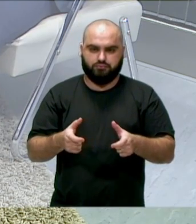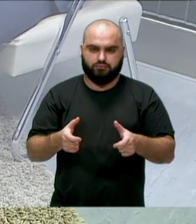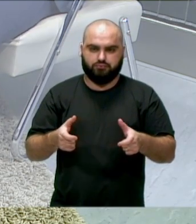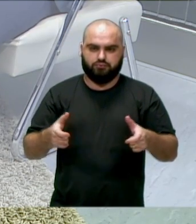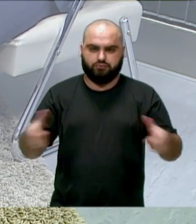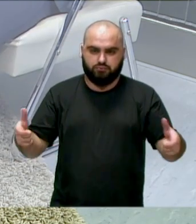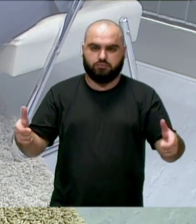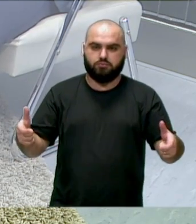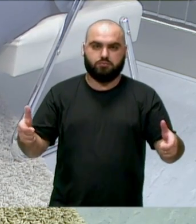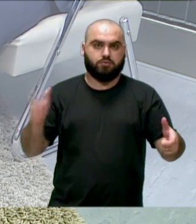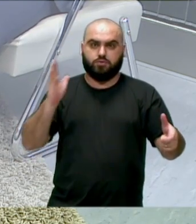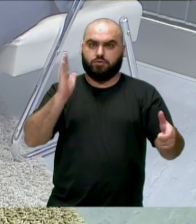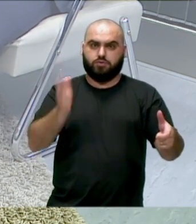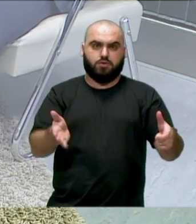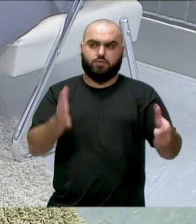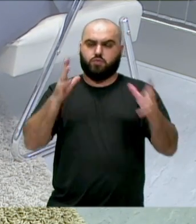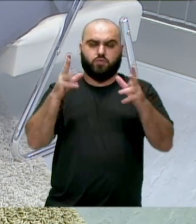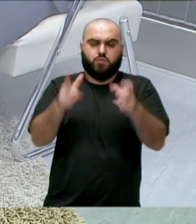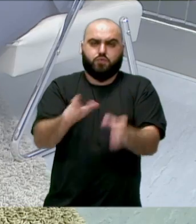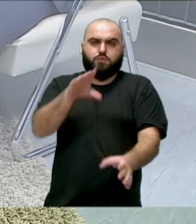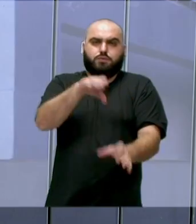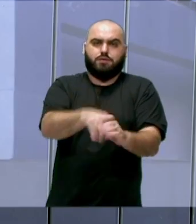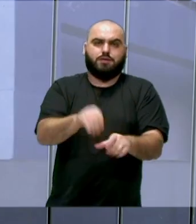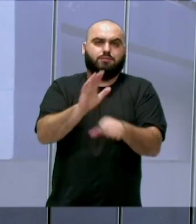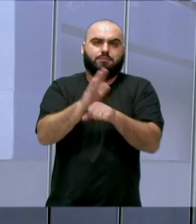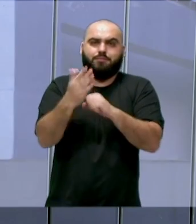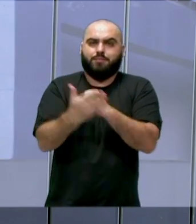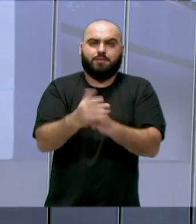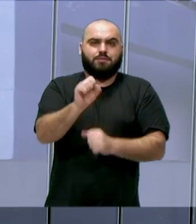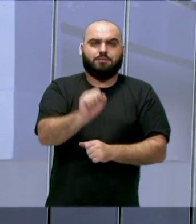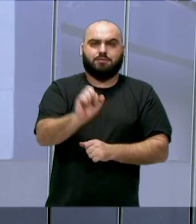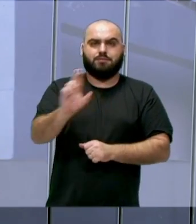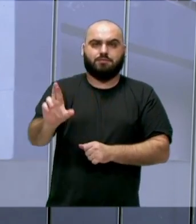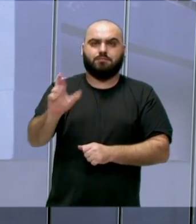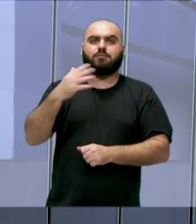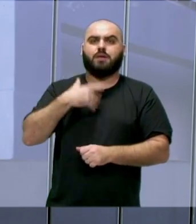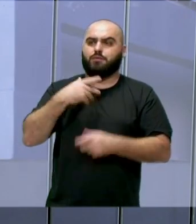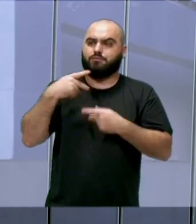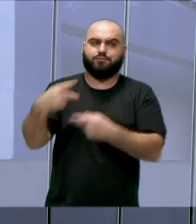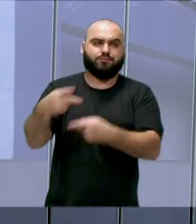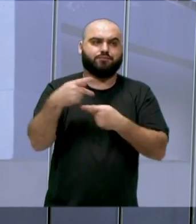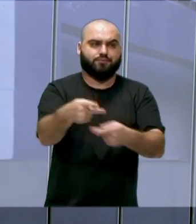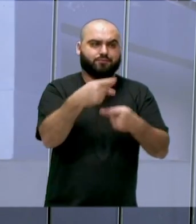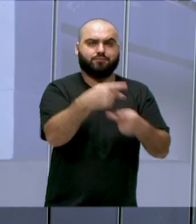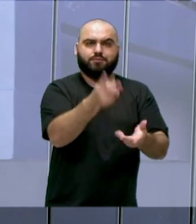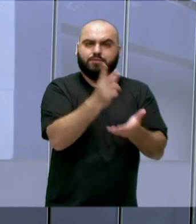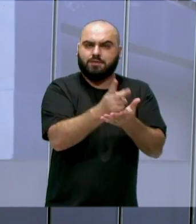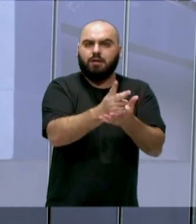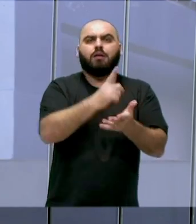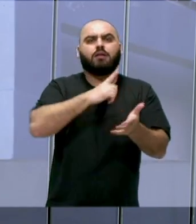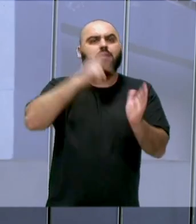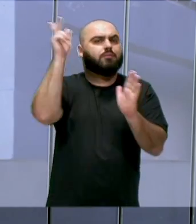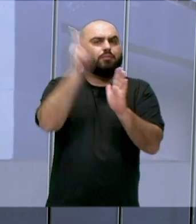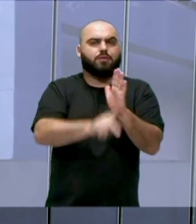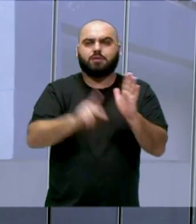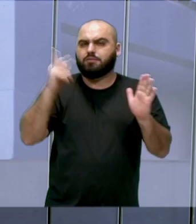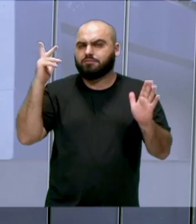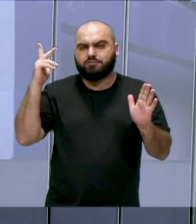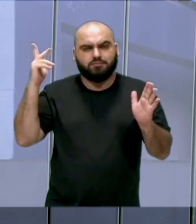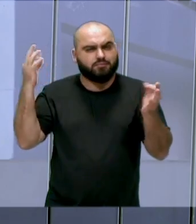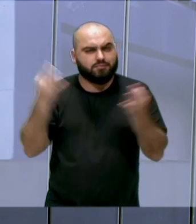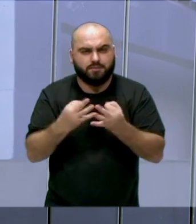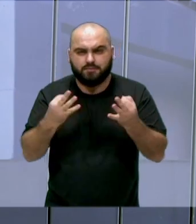hoje é uma cidade, praticamente tem tudo dentro do bairro Santa Regina, né? Eu estou lá semanalmente. Temos uns projetos bacanas lá dentro do bairro, desde